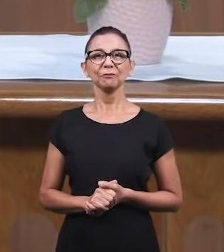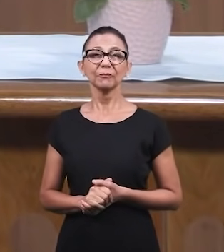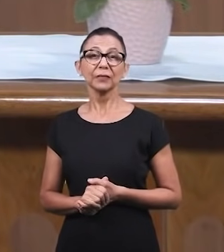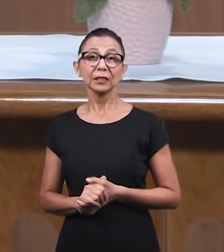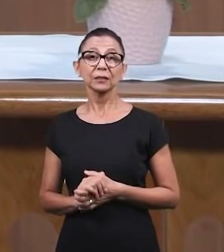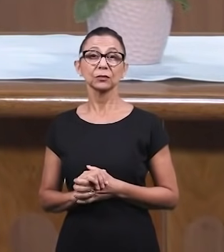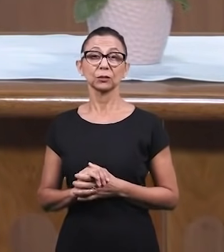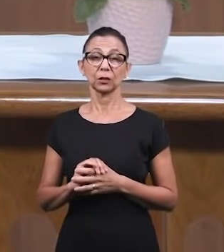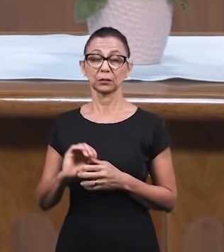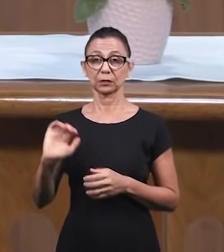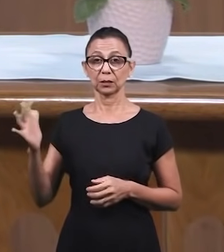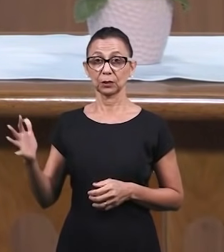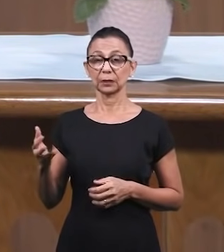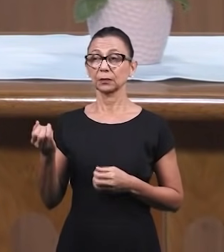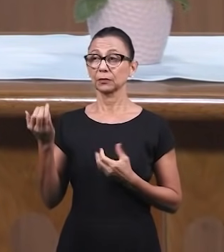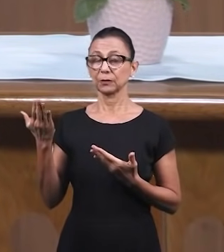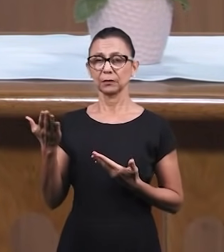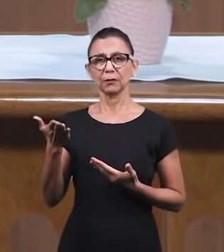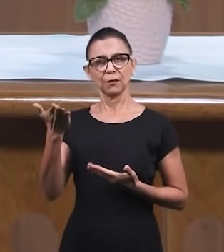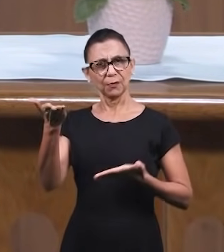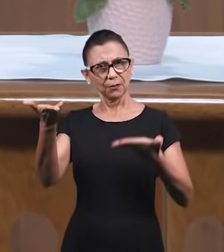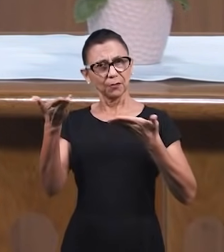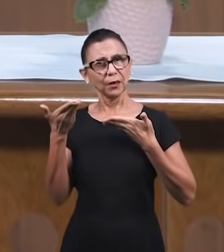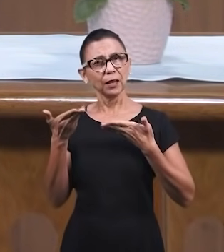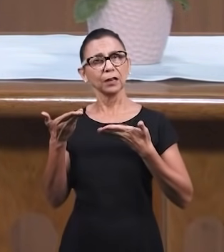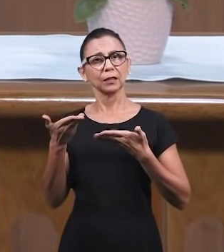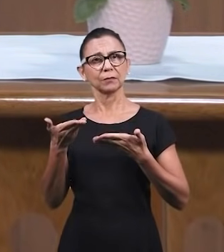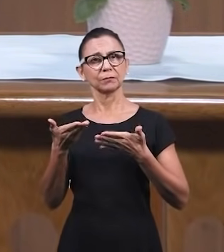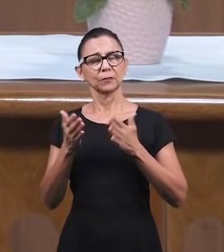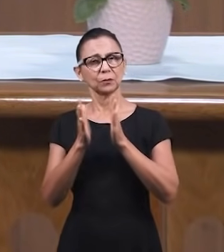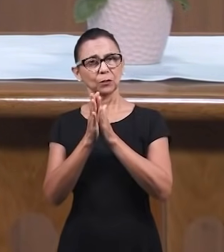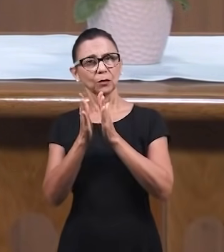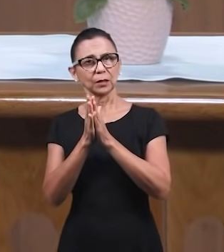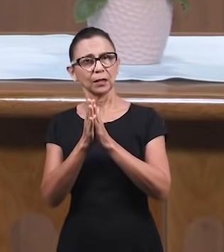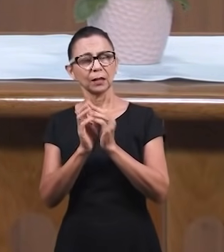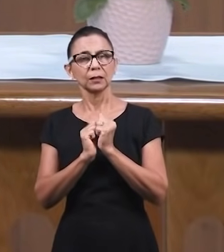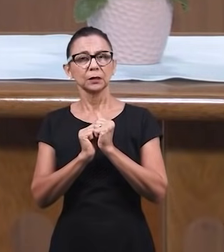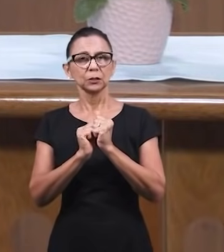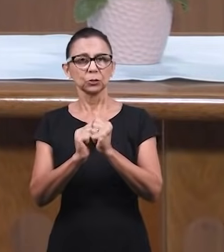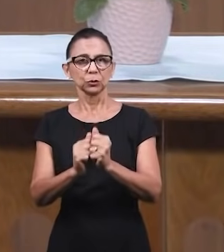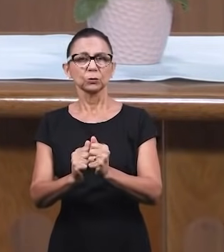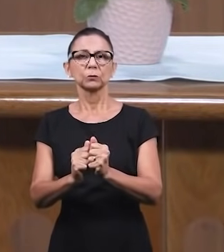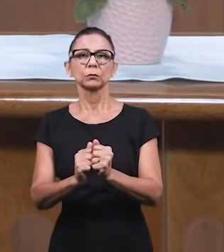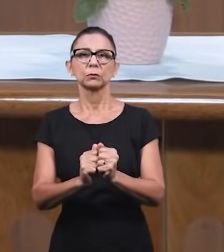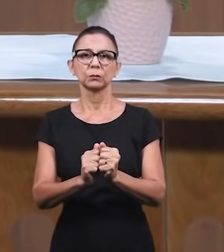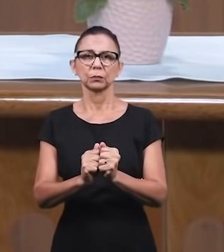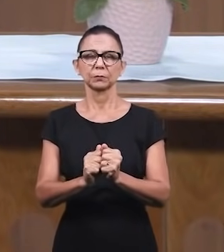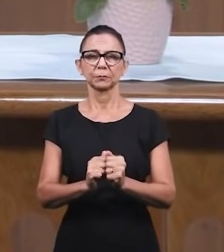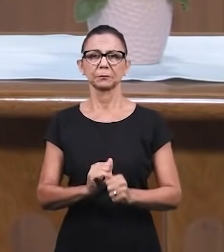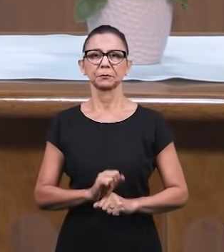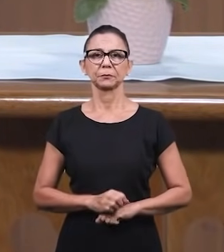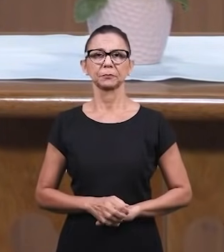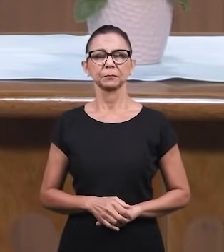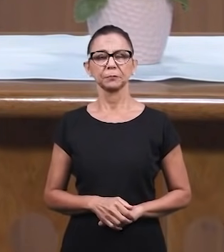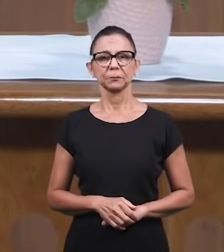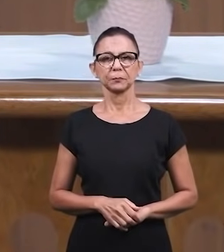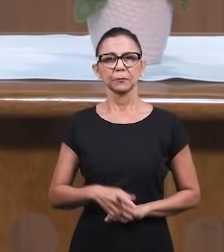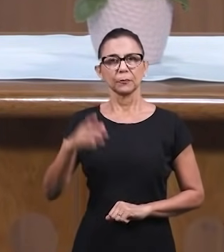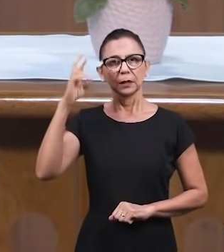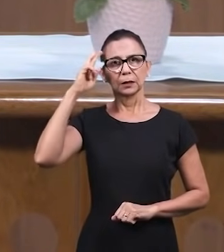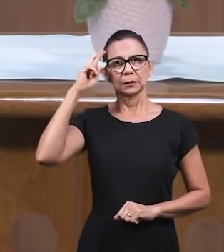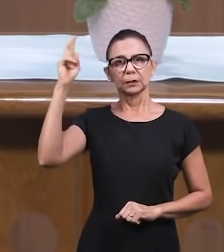diante de Deus a nossa adoração. Eu te convido a viver esse momento de oração, a juntos estarmos orando ao Senhor nesse